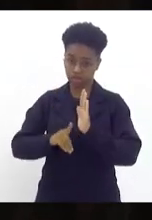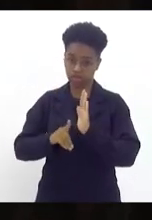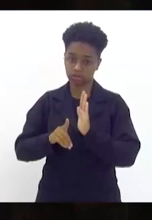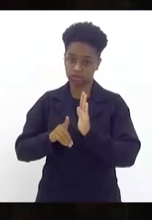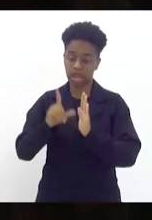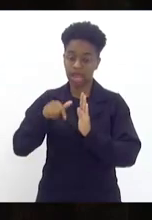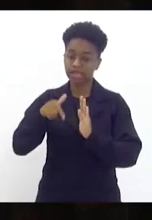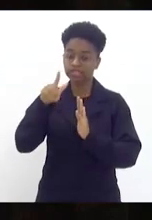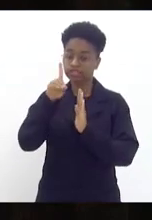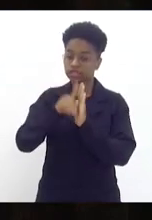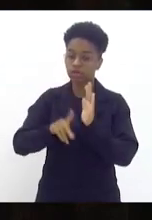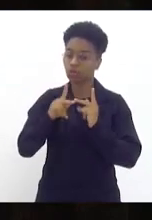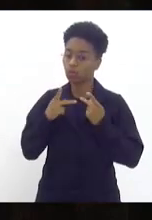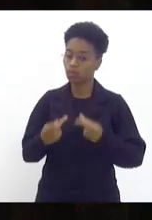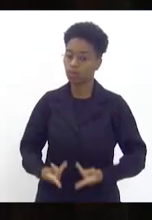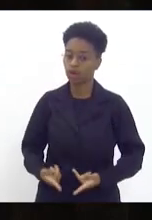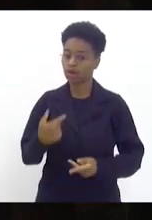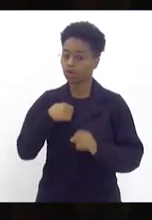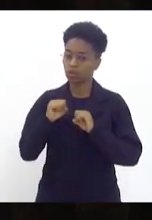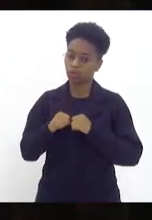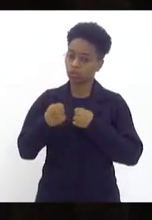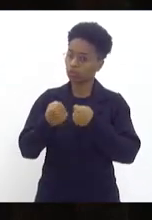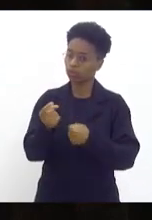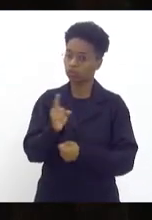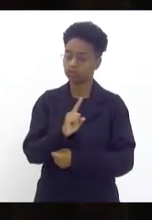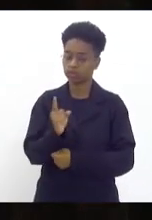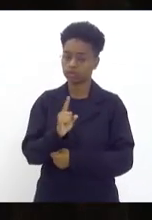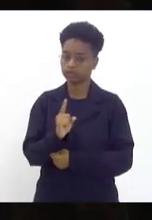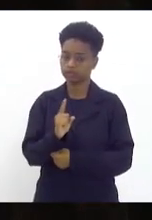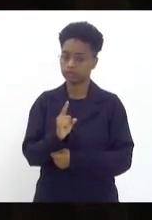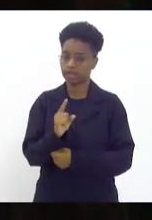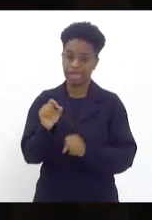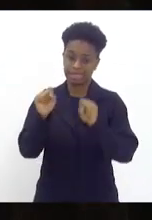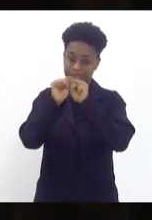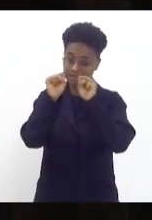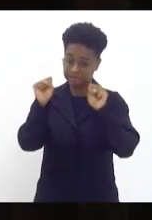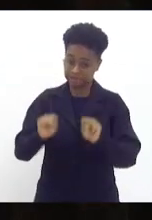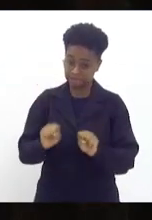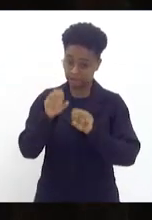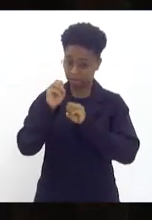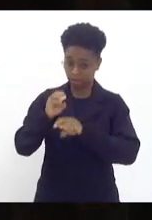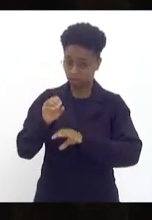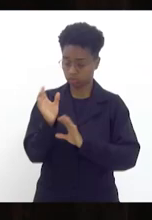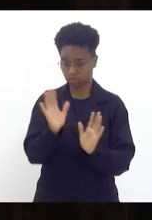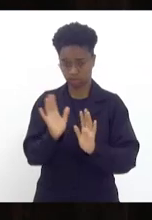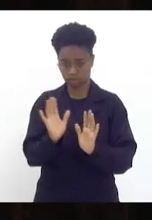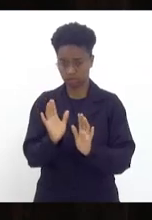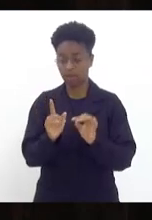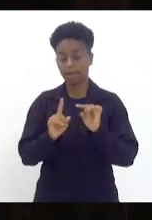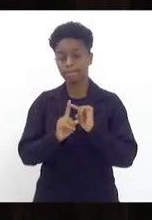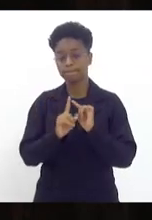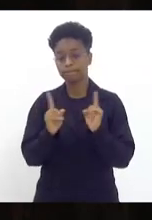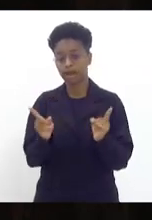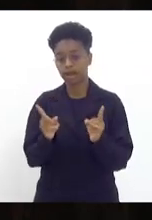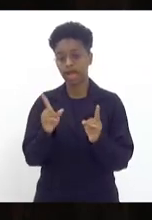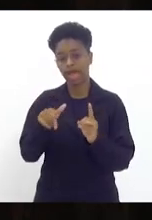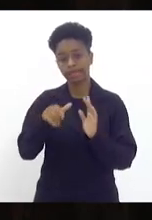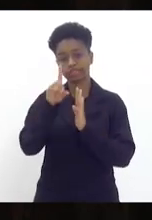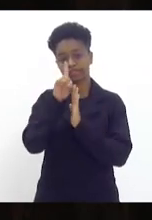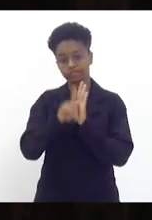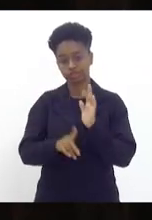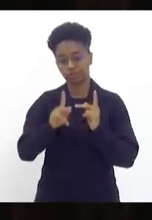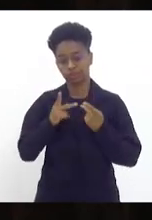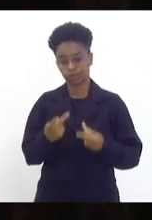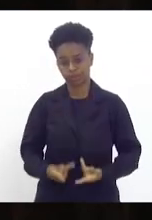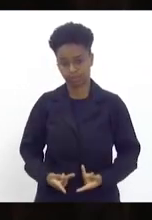direito humano que ela tem. Eu não defendi como um sistema educativo, né? Mas como um direito